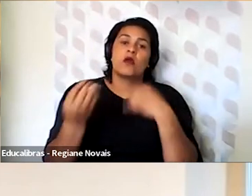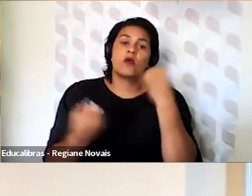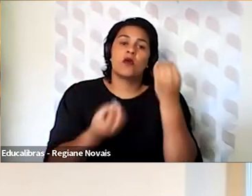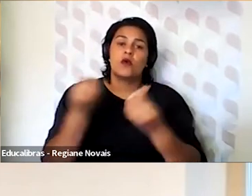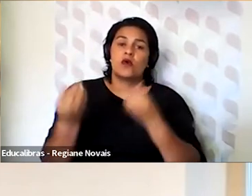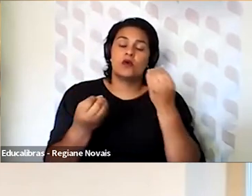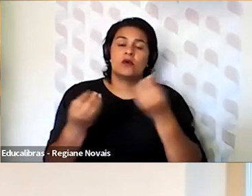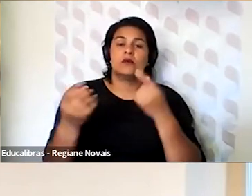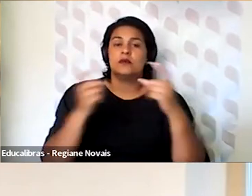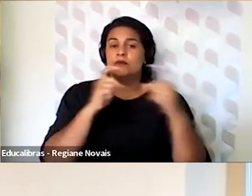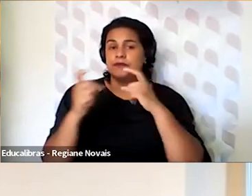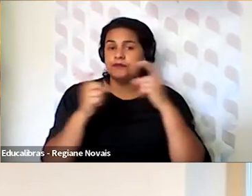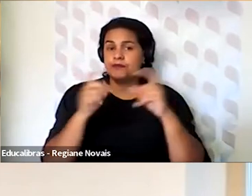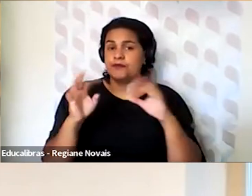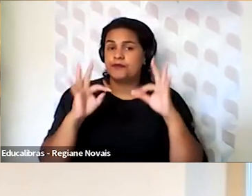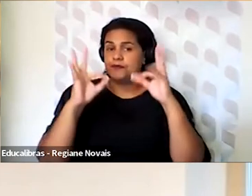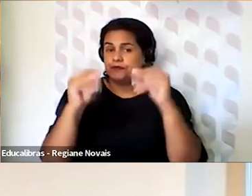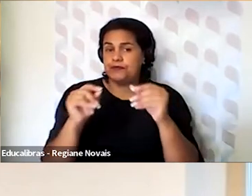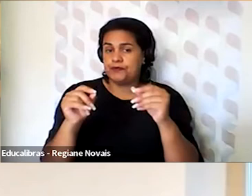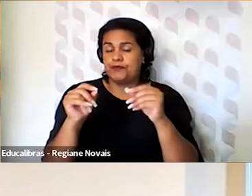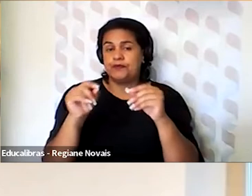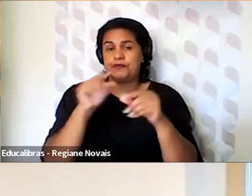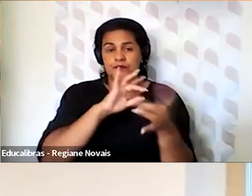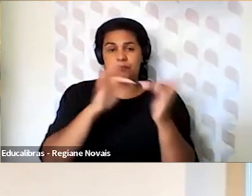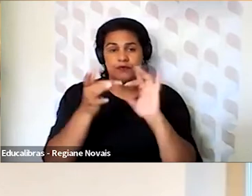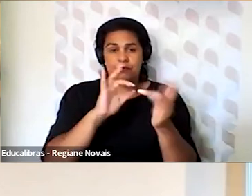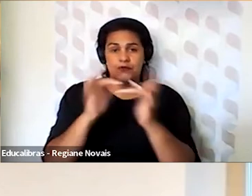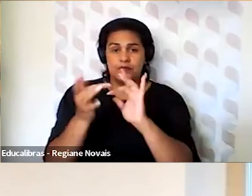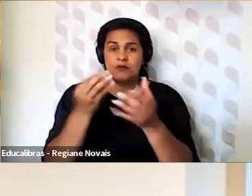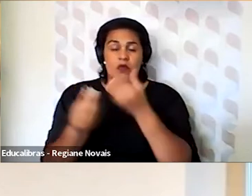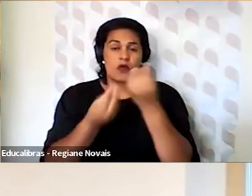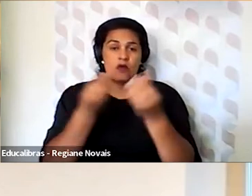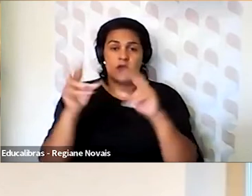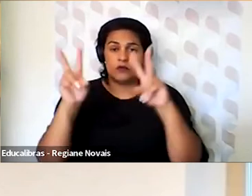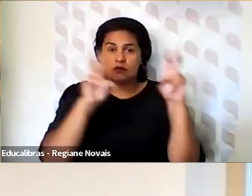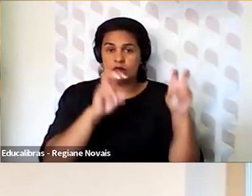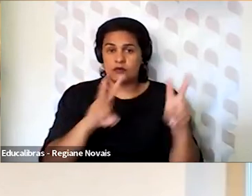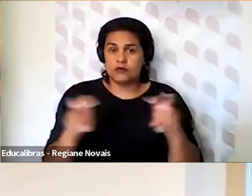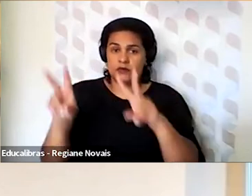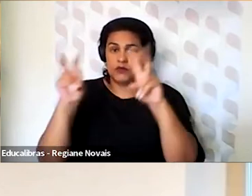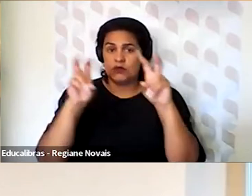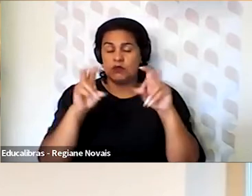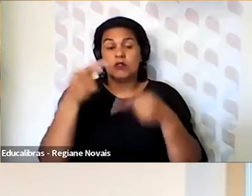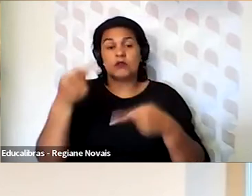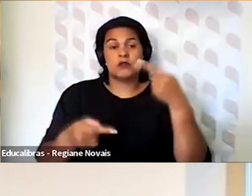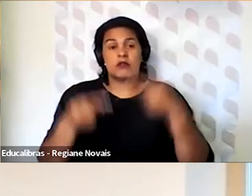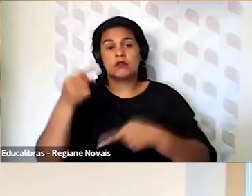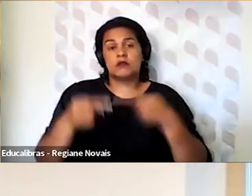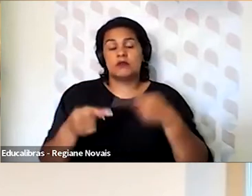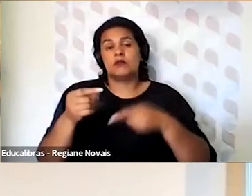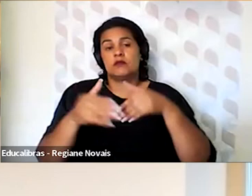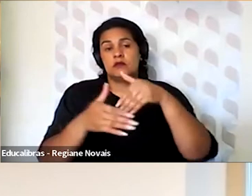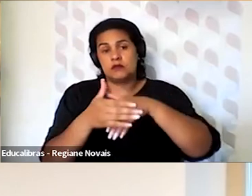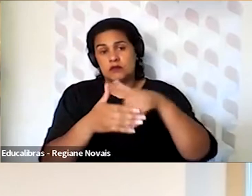que vocês apresentaram no debate político que haverá de acontecer